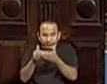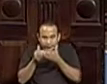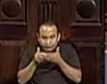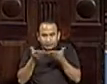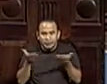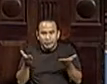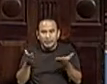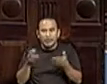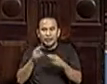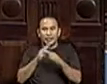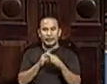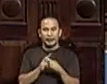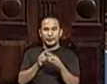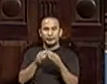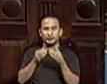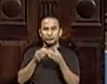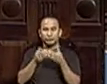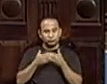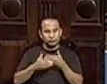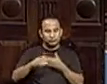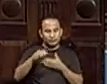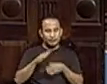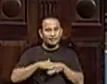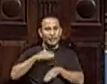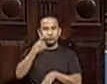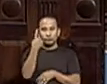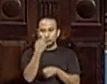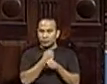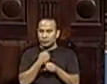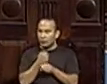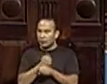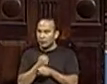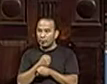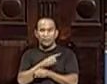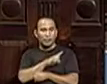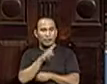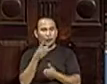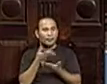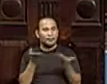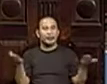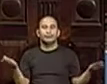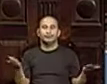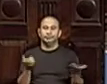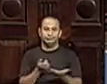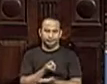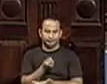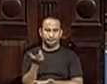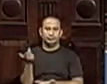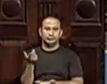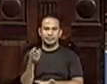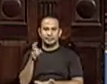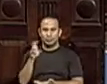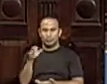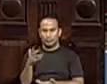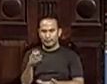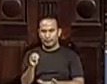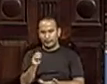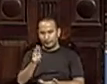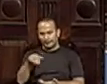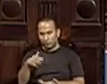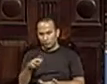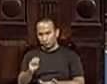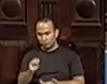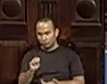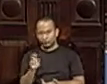Caixa Econômica de prorrogação do prazo por mais um ano para não perder os recursos na ordem de 50 milhões de reais. Fato